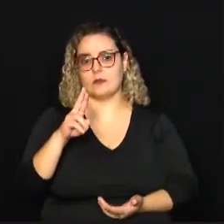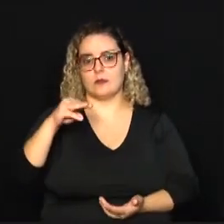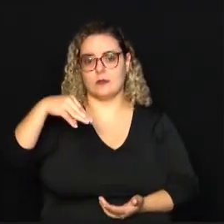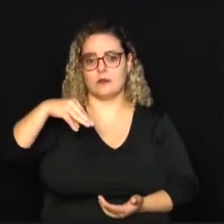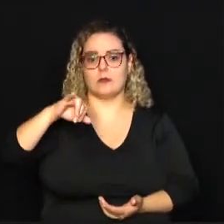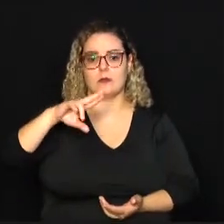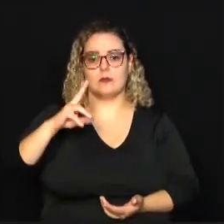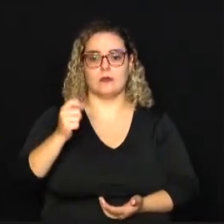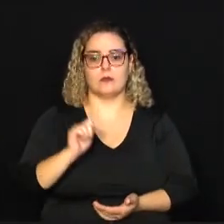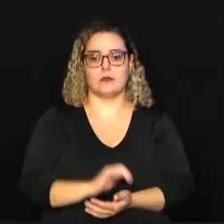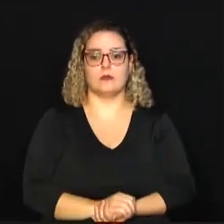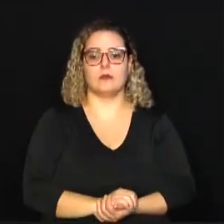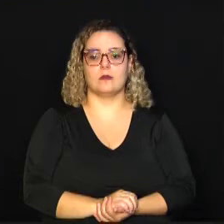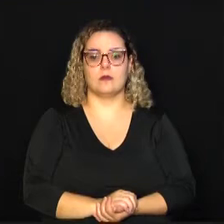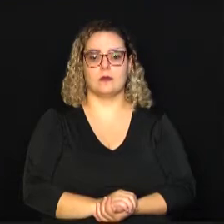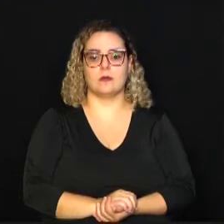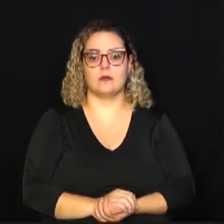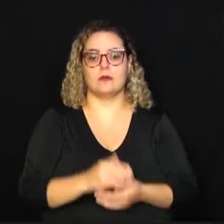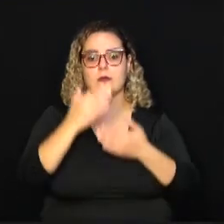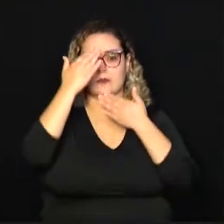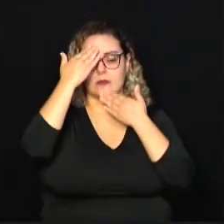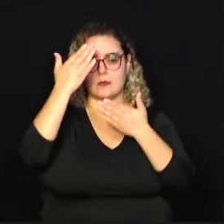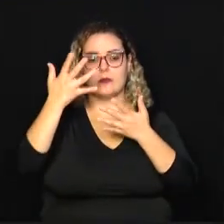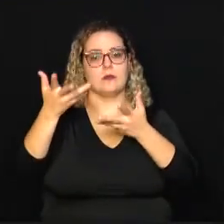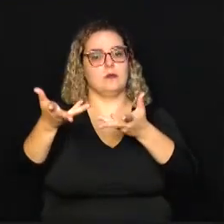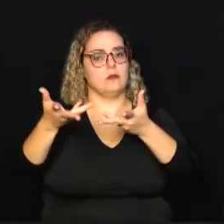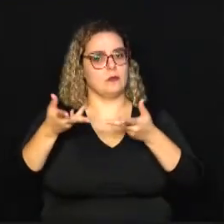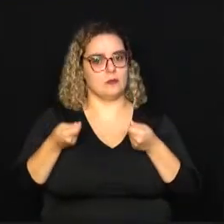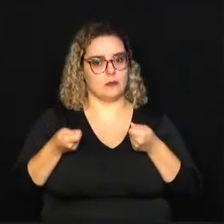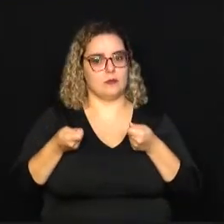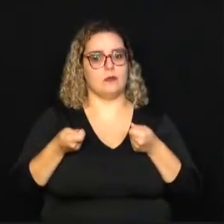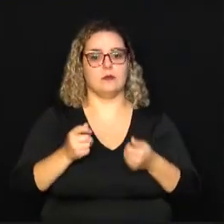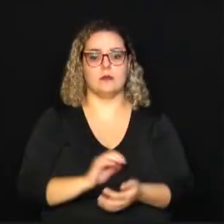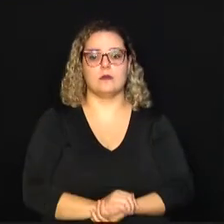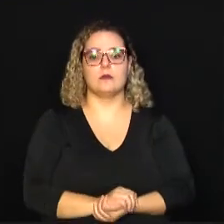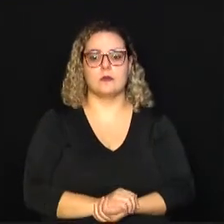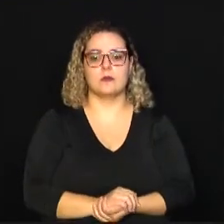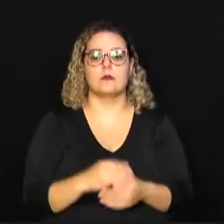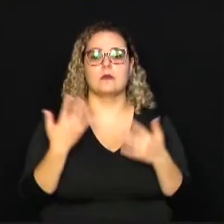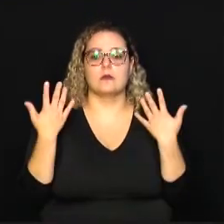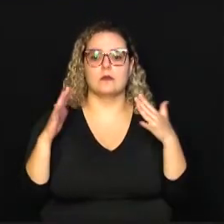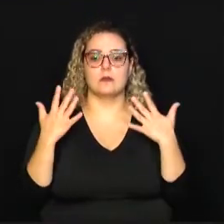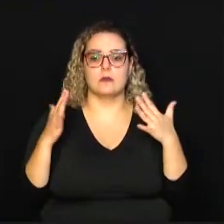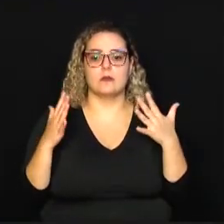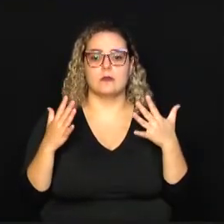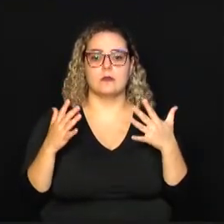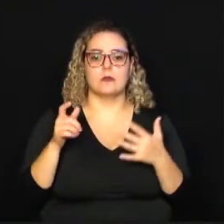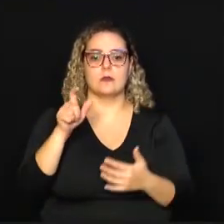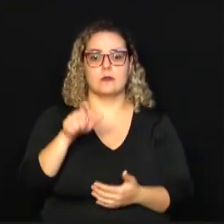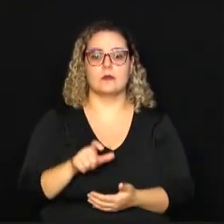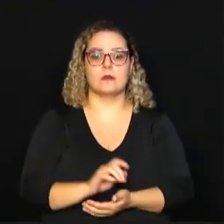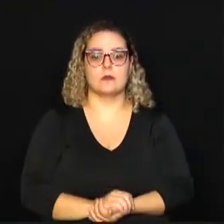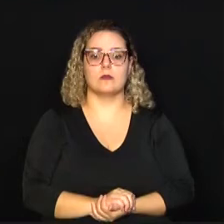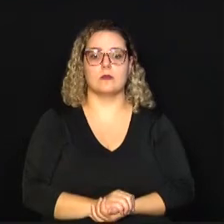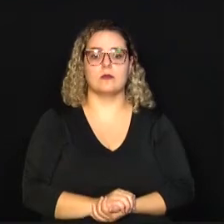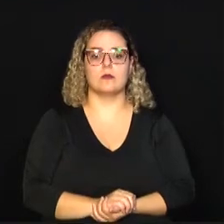aqui o meu agradecimento pelo convite, né? O meu parabéns para você por ter feito essa atividade, viu,